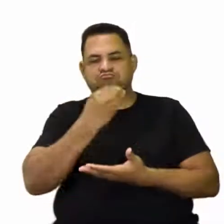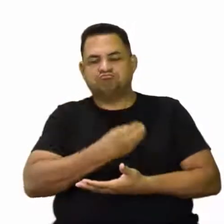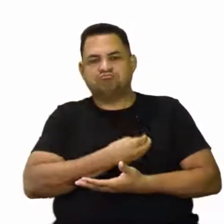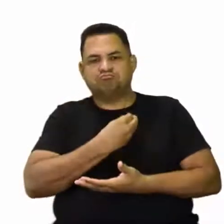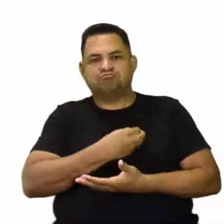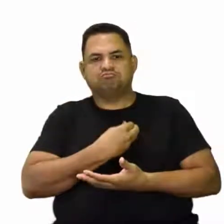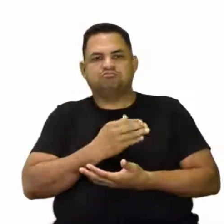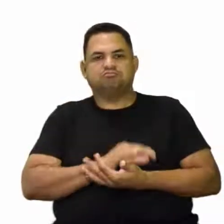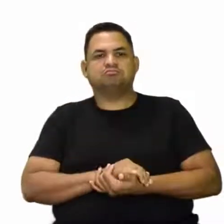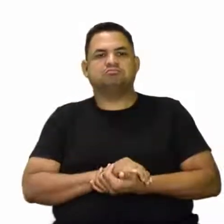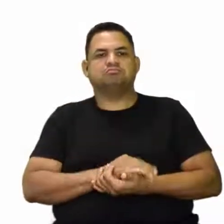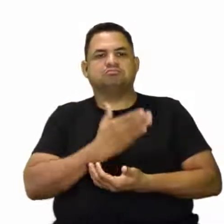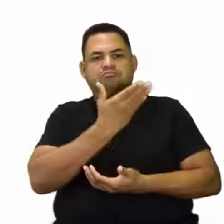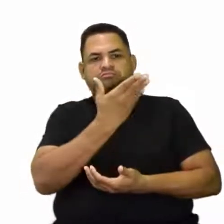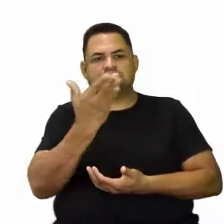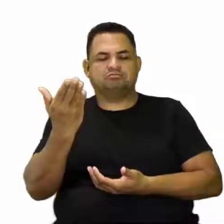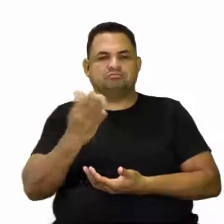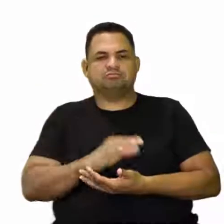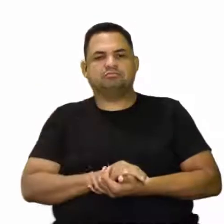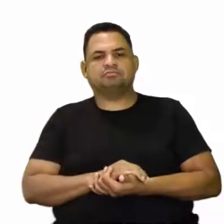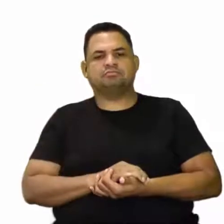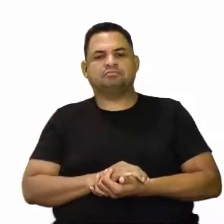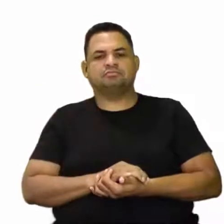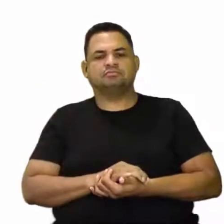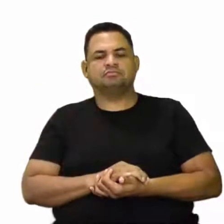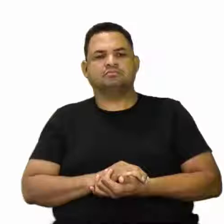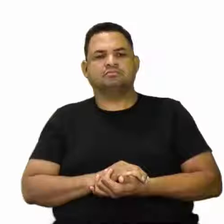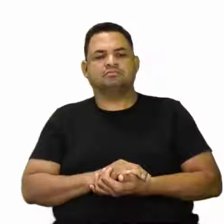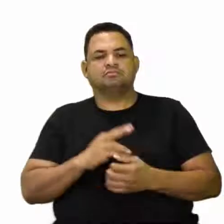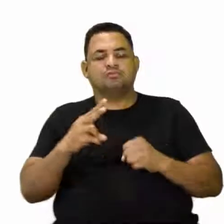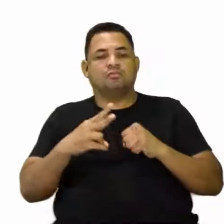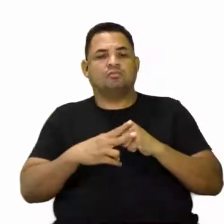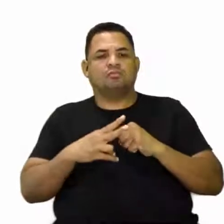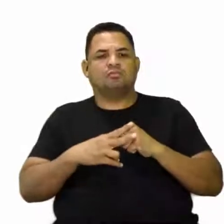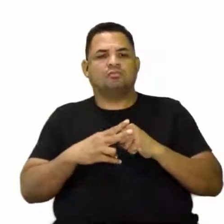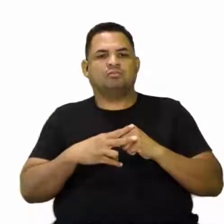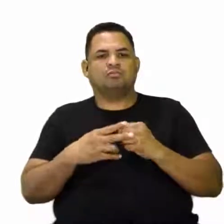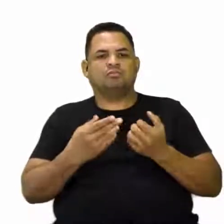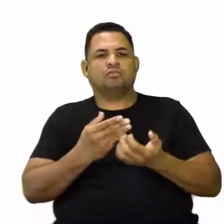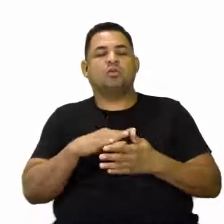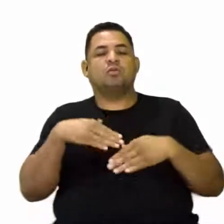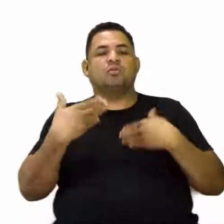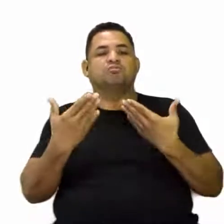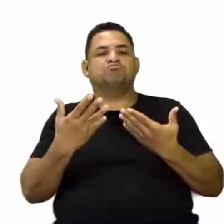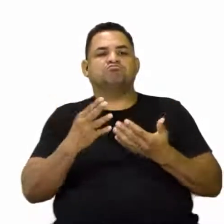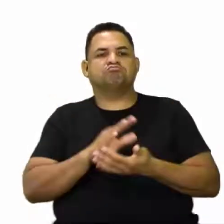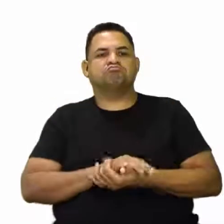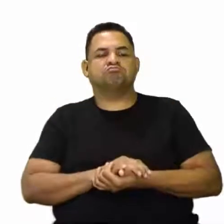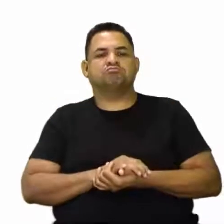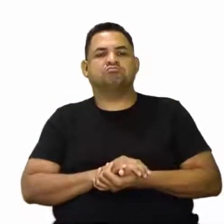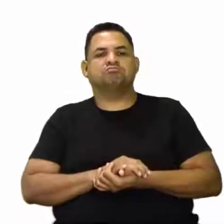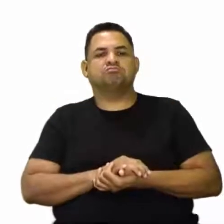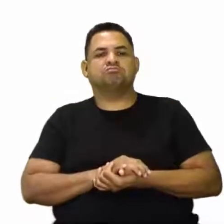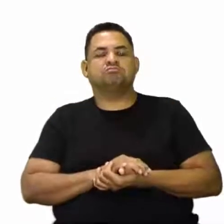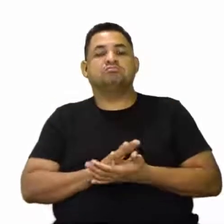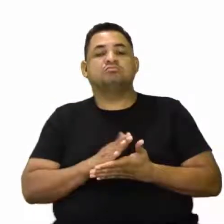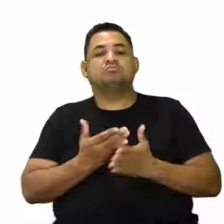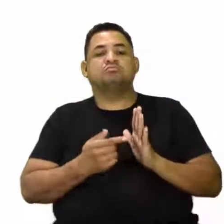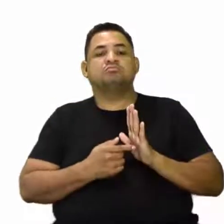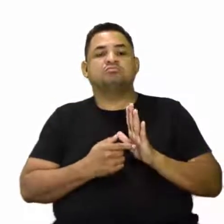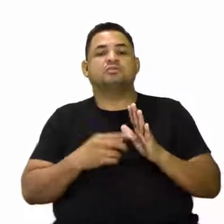que é pretérito perfeito, não é? Os verbos em copretérito, ou seja, ele serve para indicar